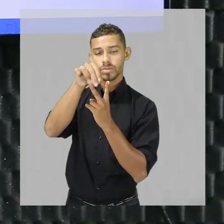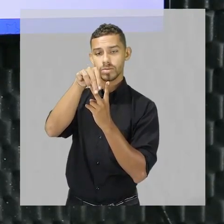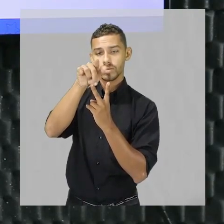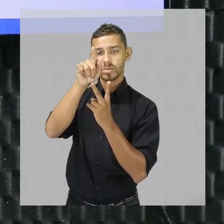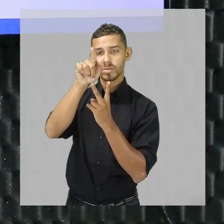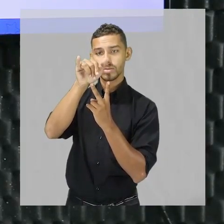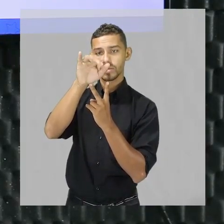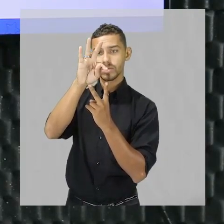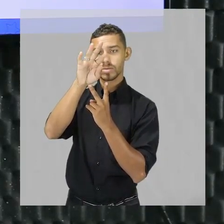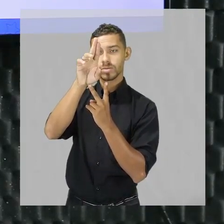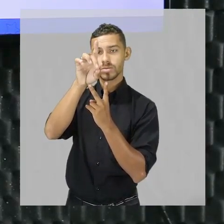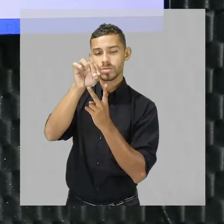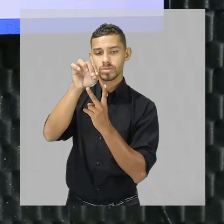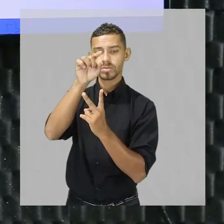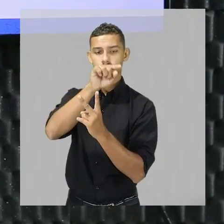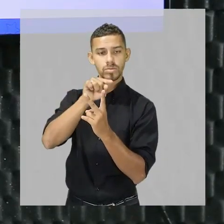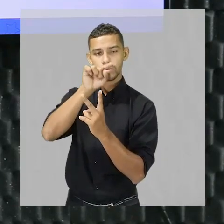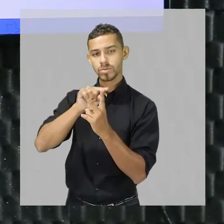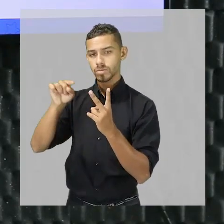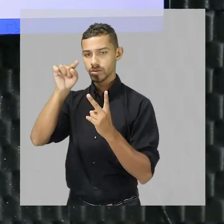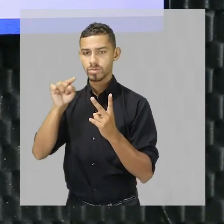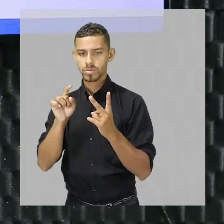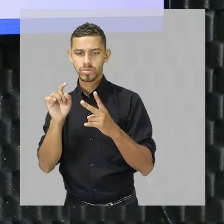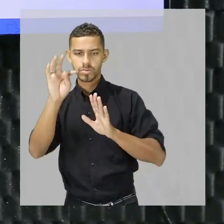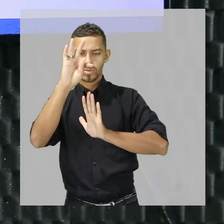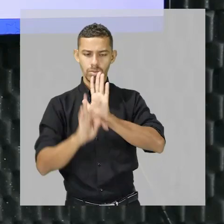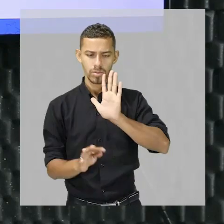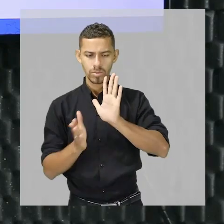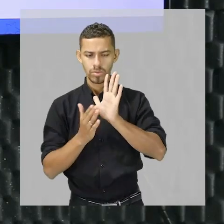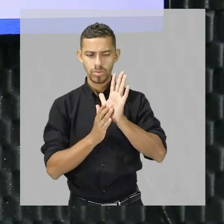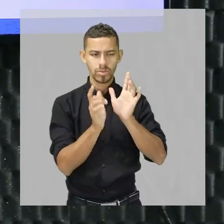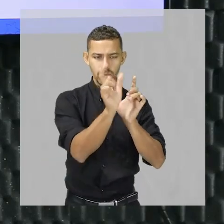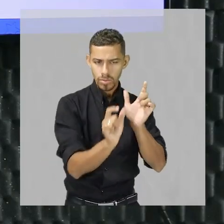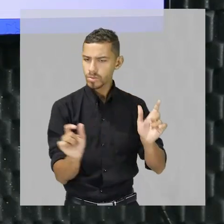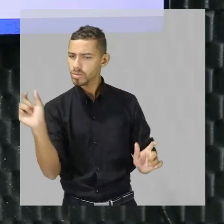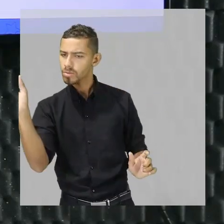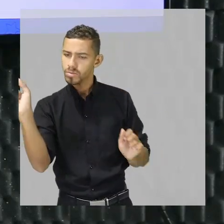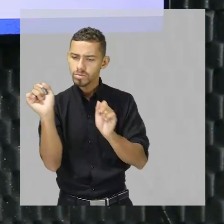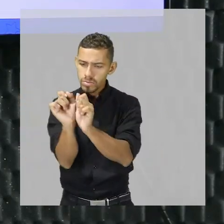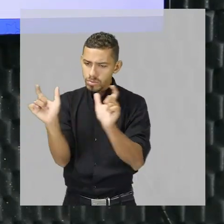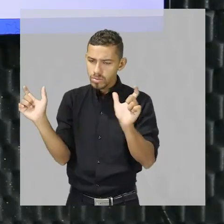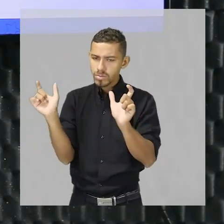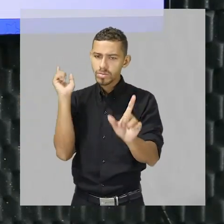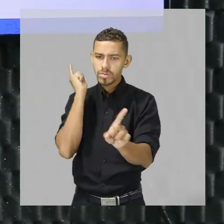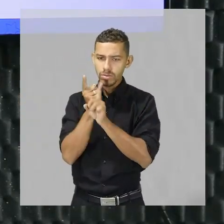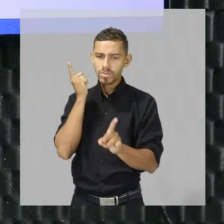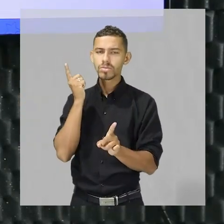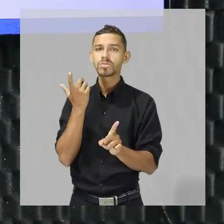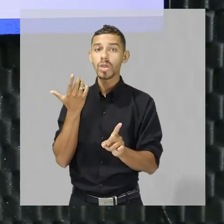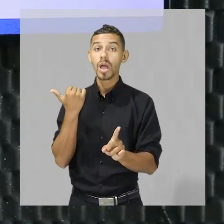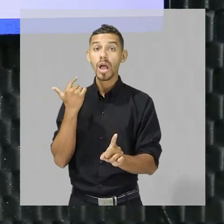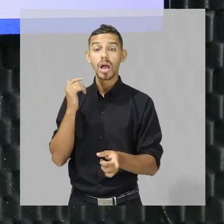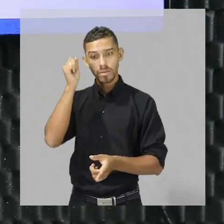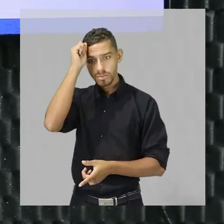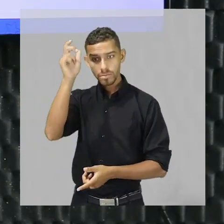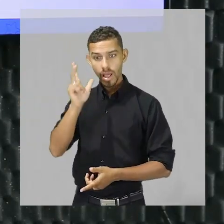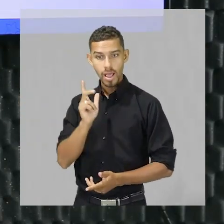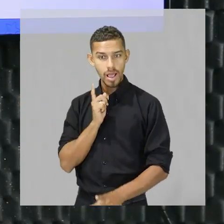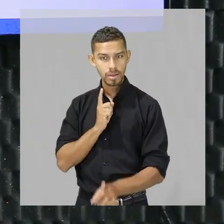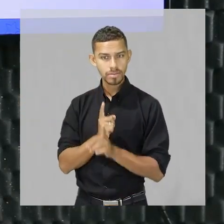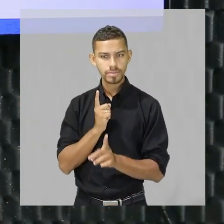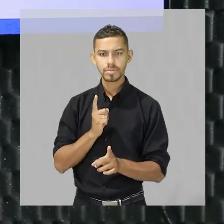teu Enem, prova da tua UEMA, marca o texto, grifa, puxa, deixa em destaque, tá? Tá aqui, ó, ele está falando,